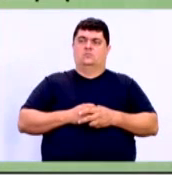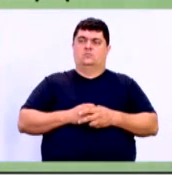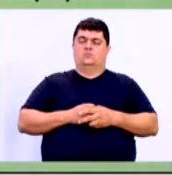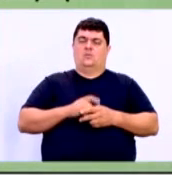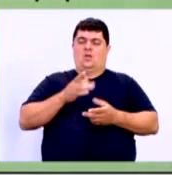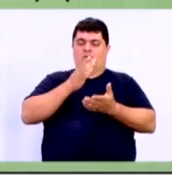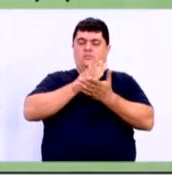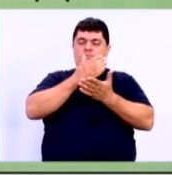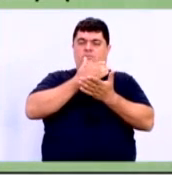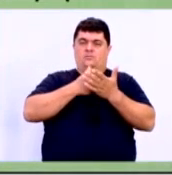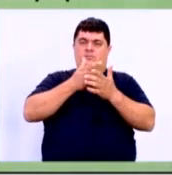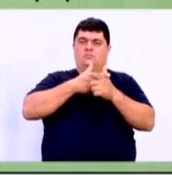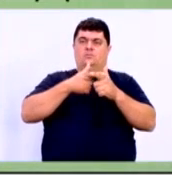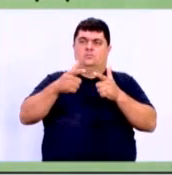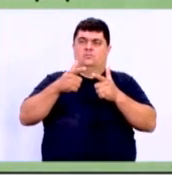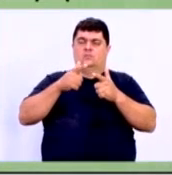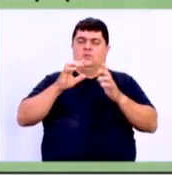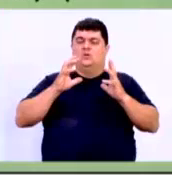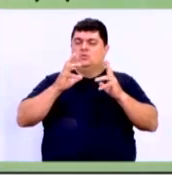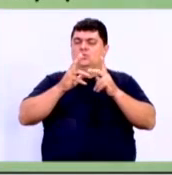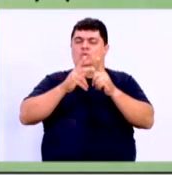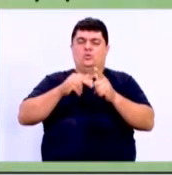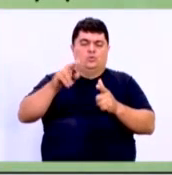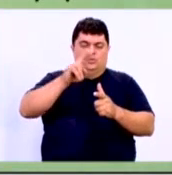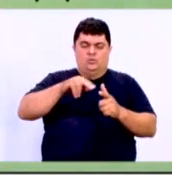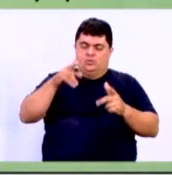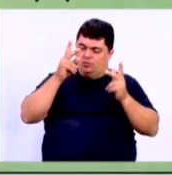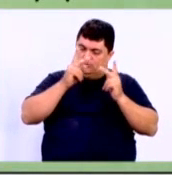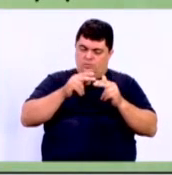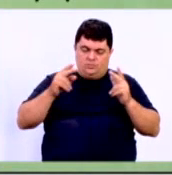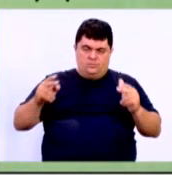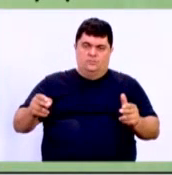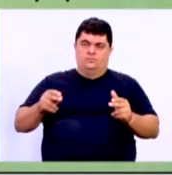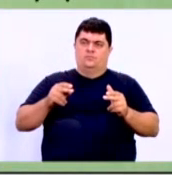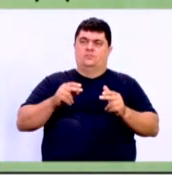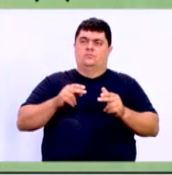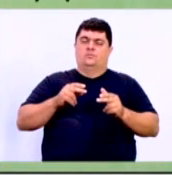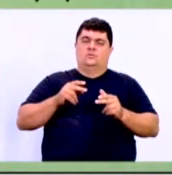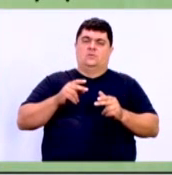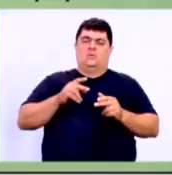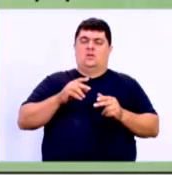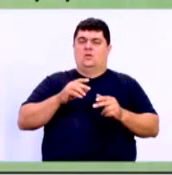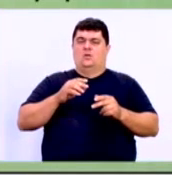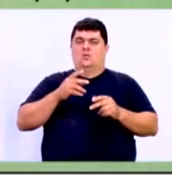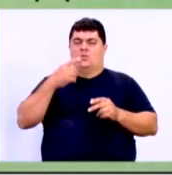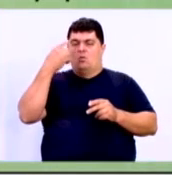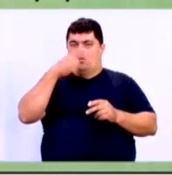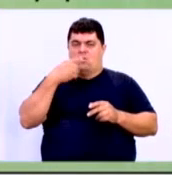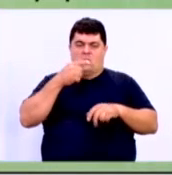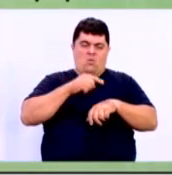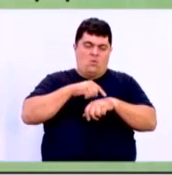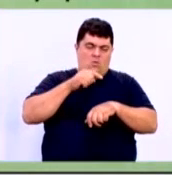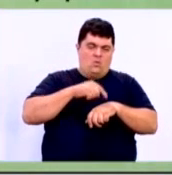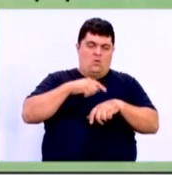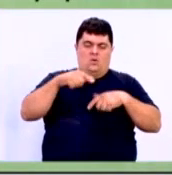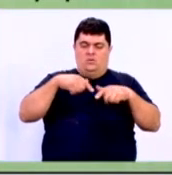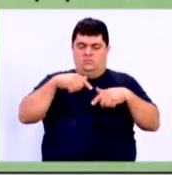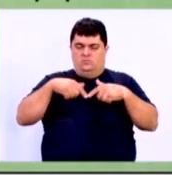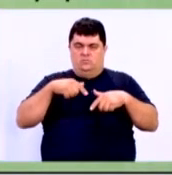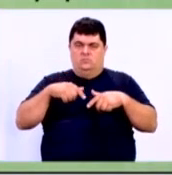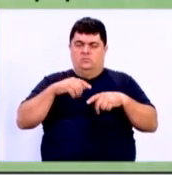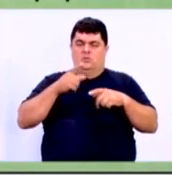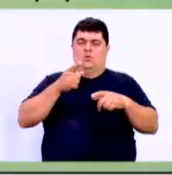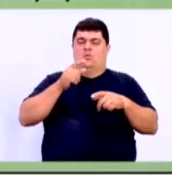de rateio. Isso vai valer para todos os outros métodos, seja homem-hora, seja produto produzido. Ok?